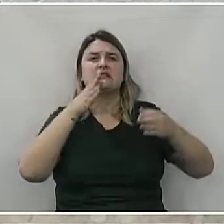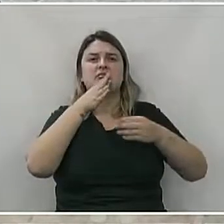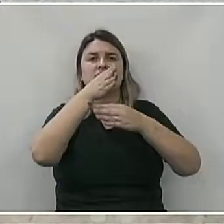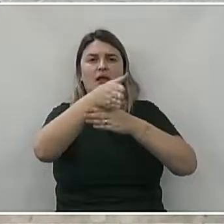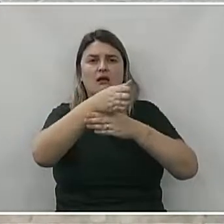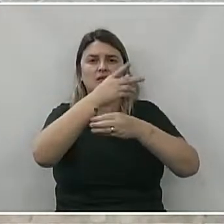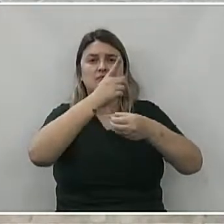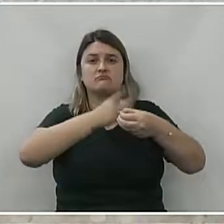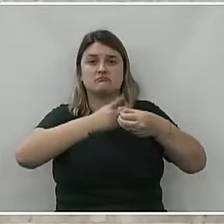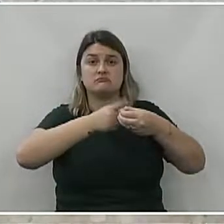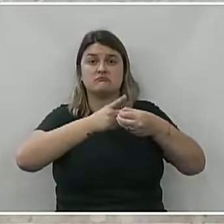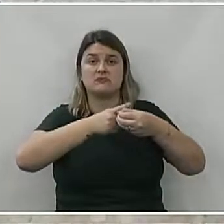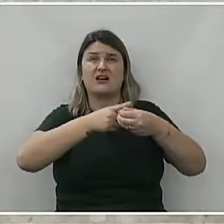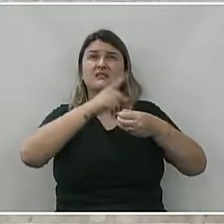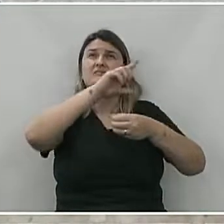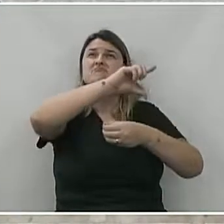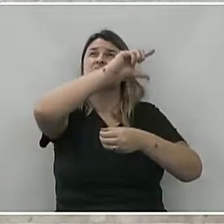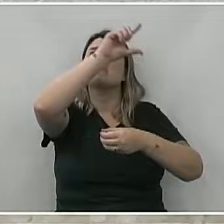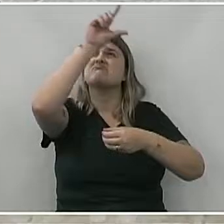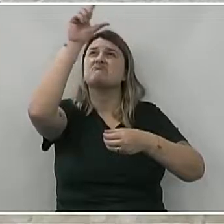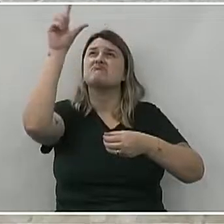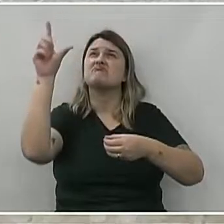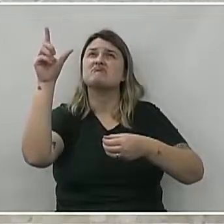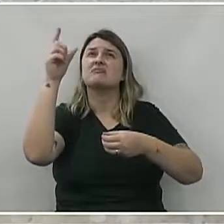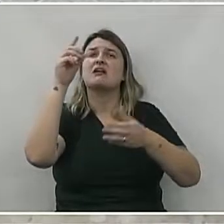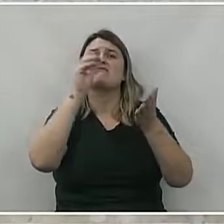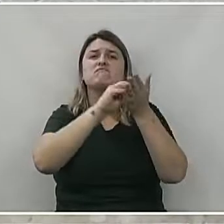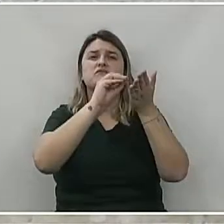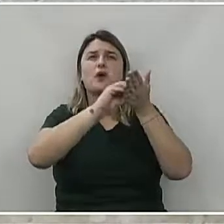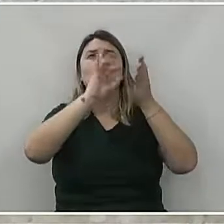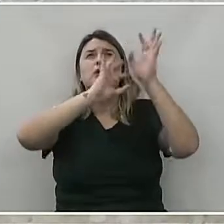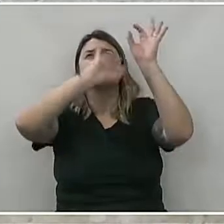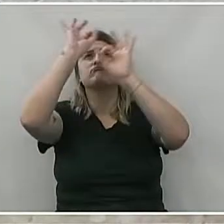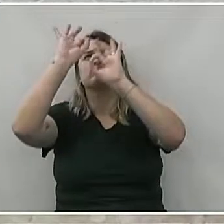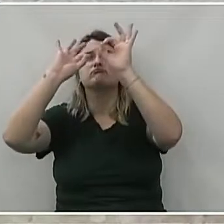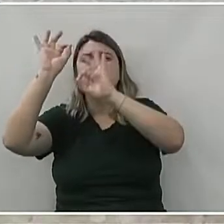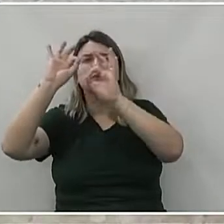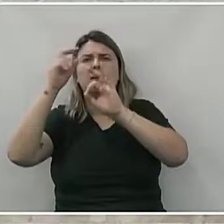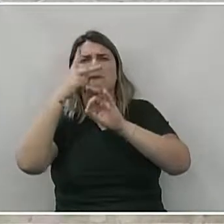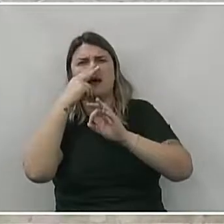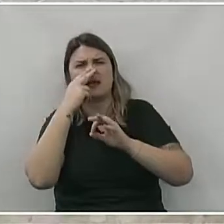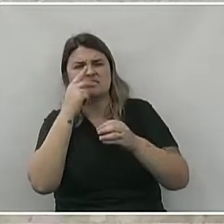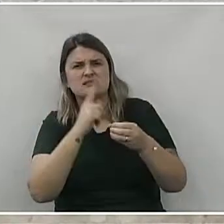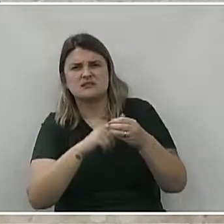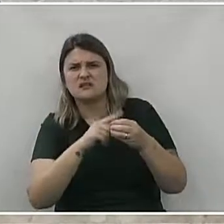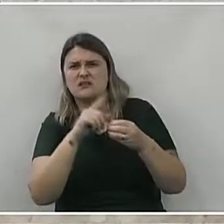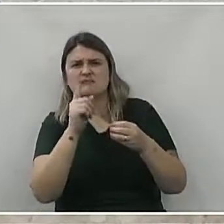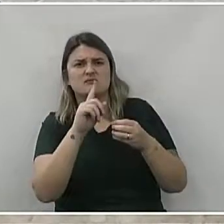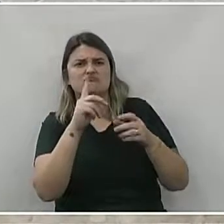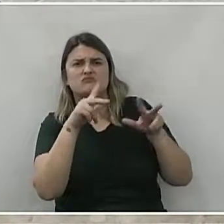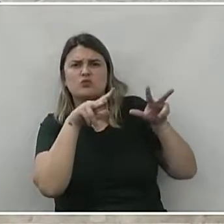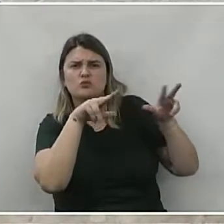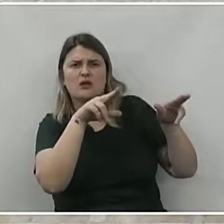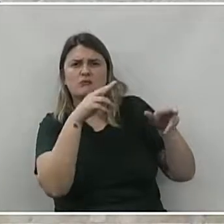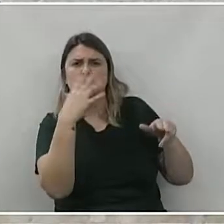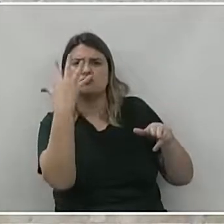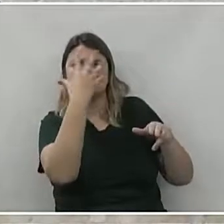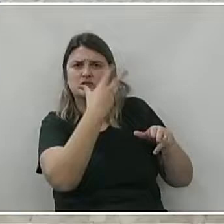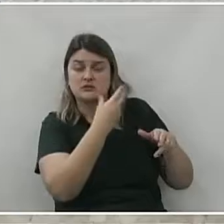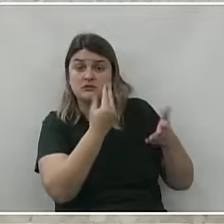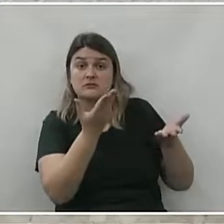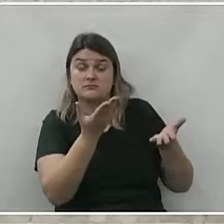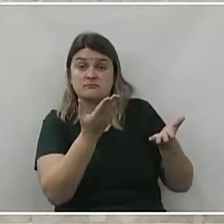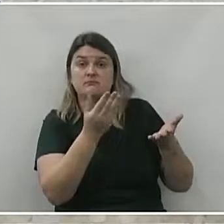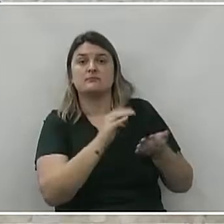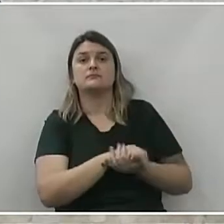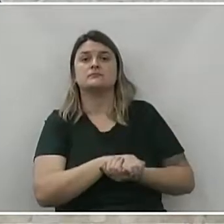visita. Se o portal está mal cuidado, a impressão que dá é que toda a cidade está mal cuidada. O contrário também